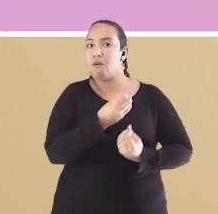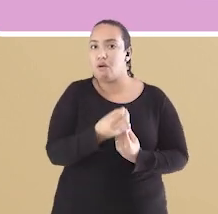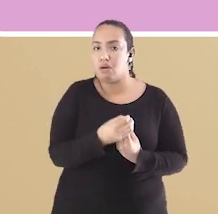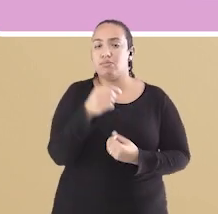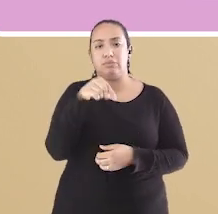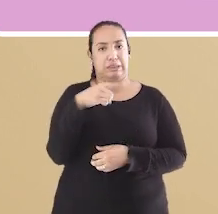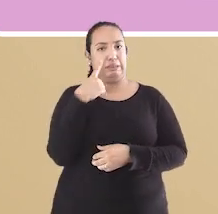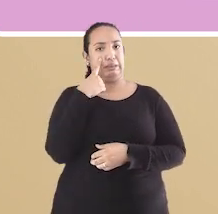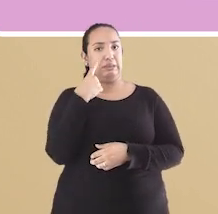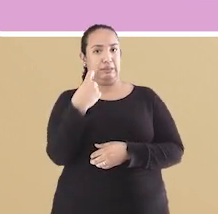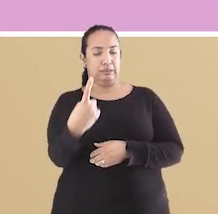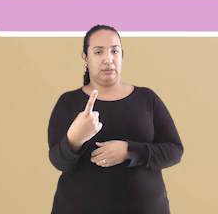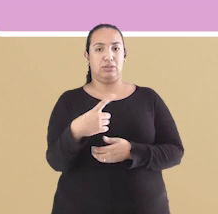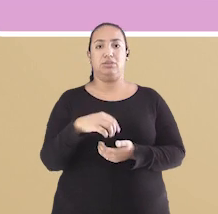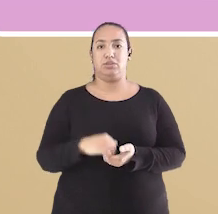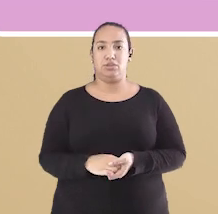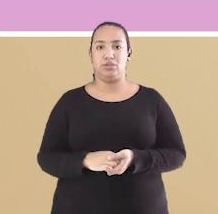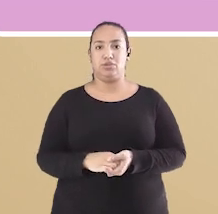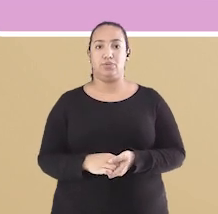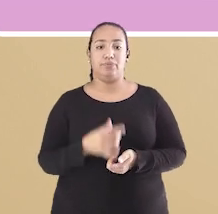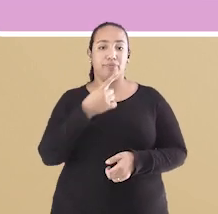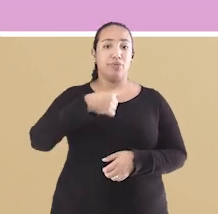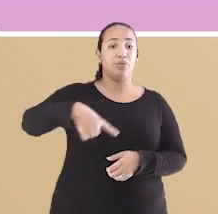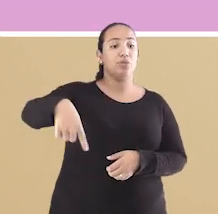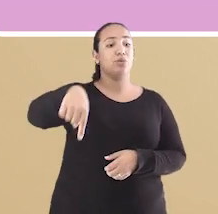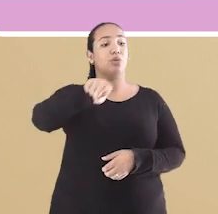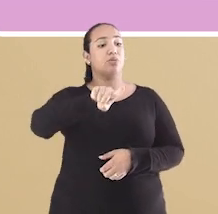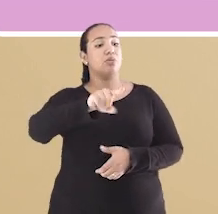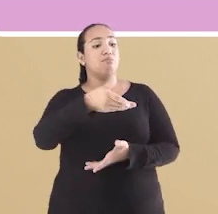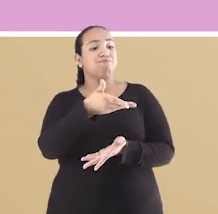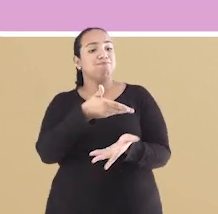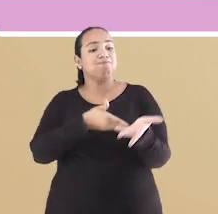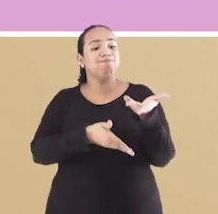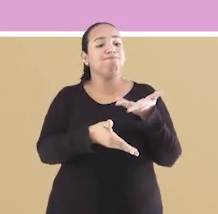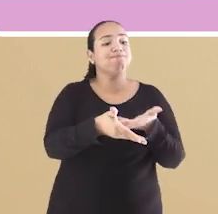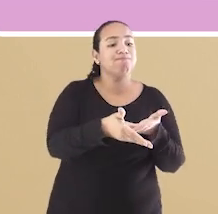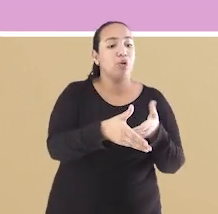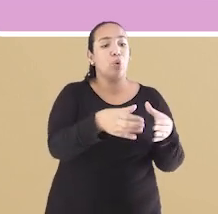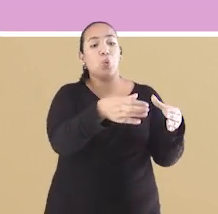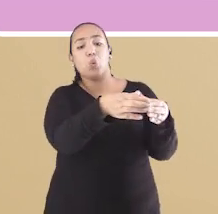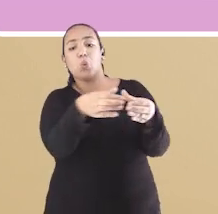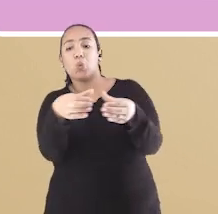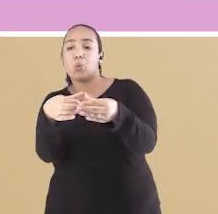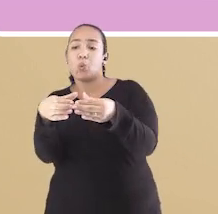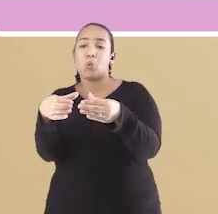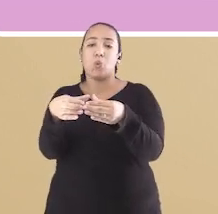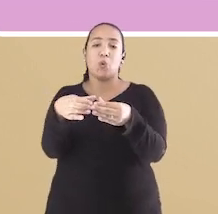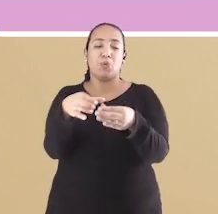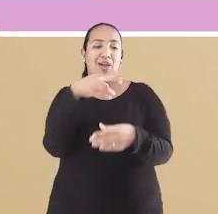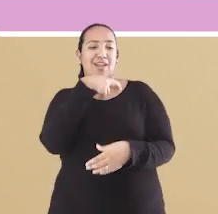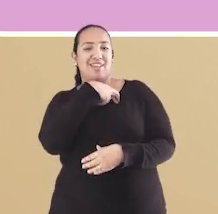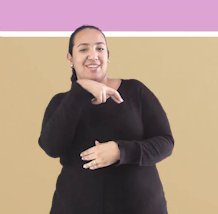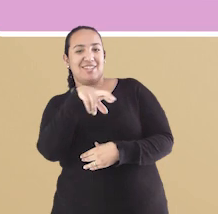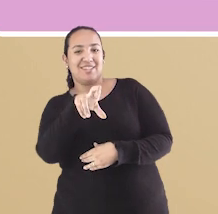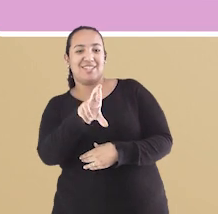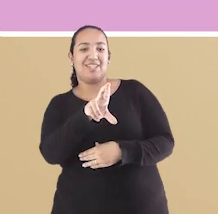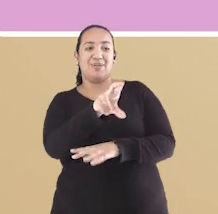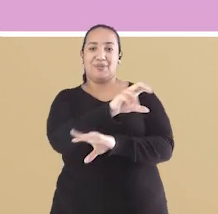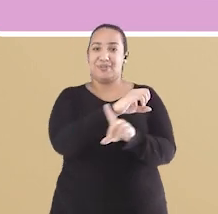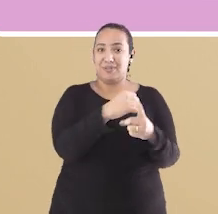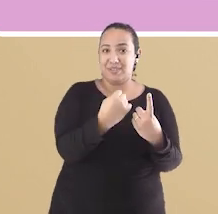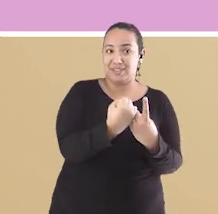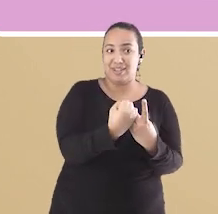muito interessante. A forma como nós encaramos o próximo, determinados grupos sociais e religiosos, também